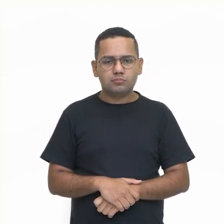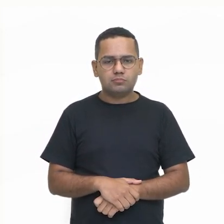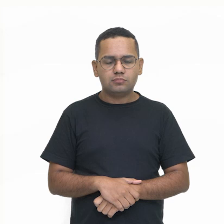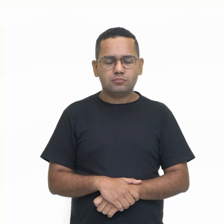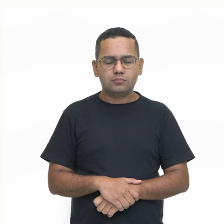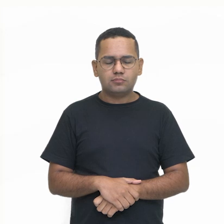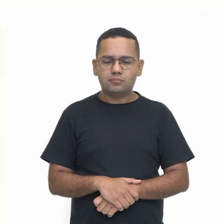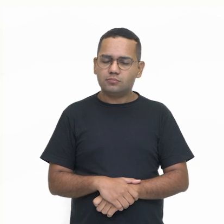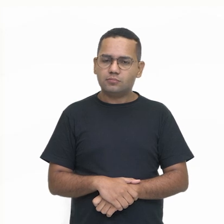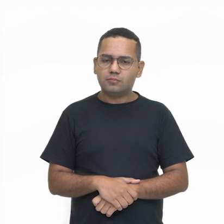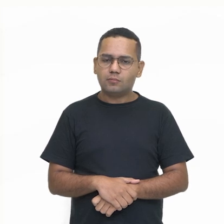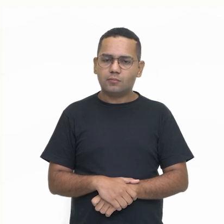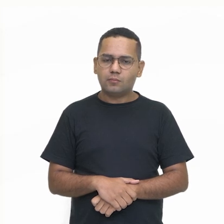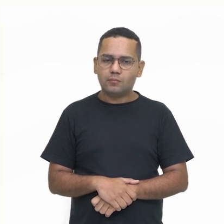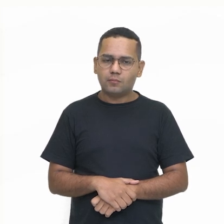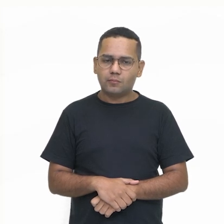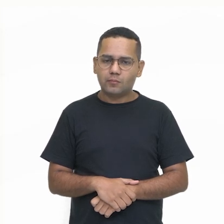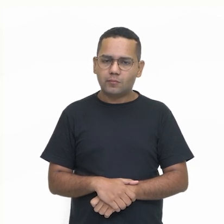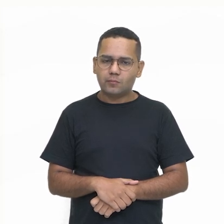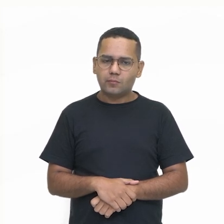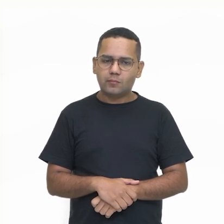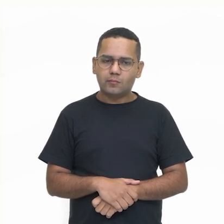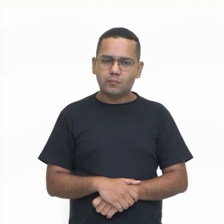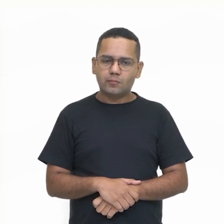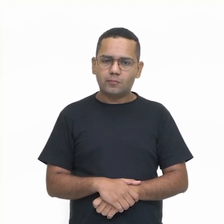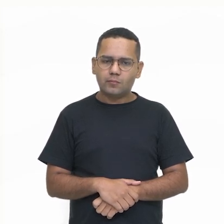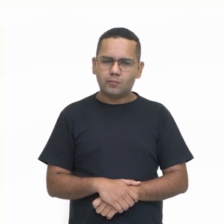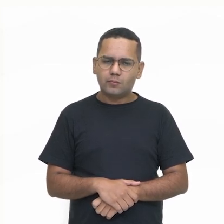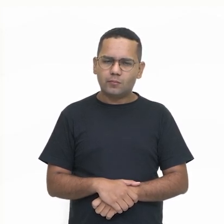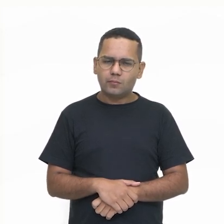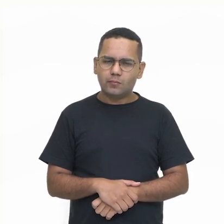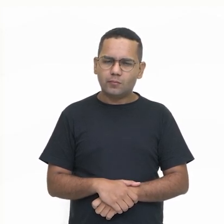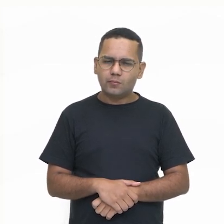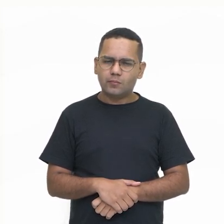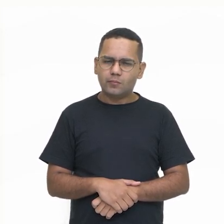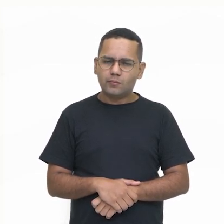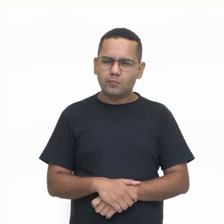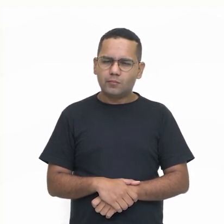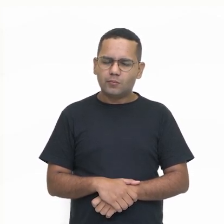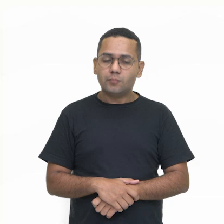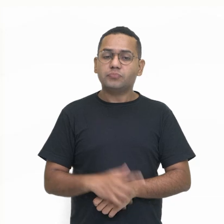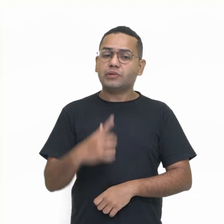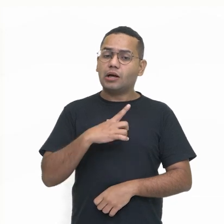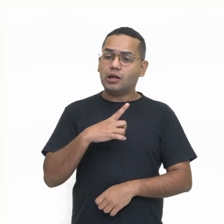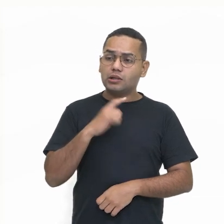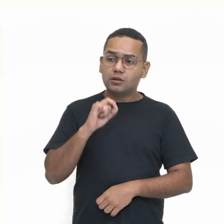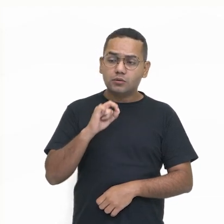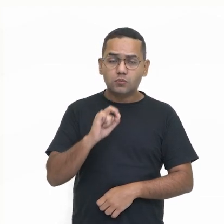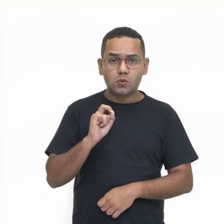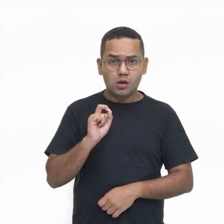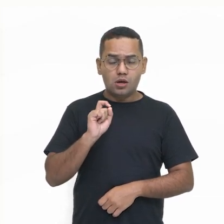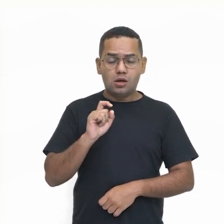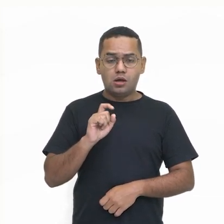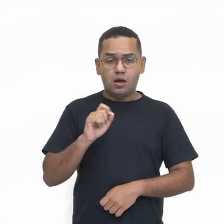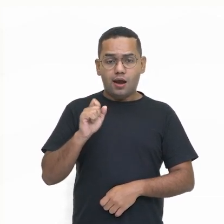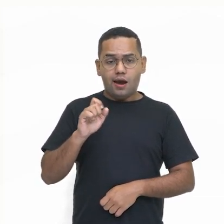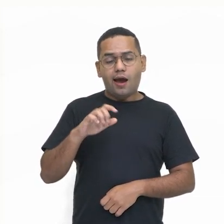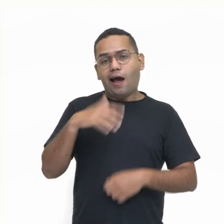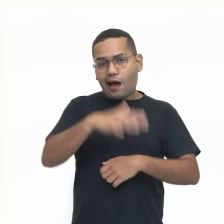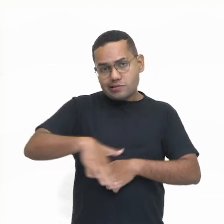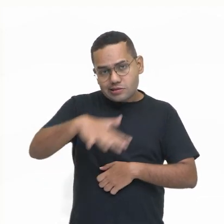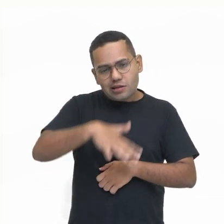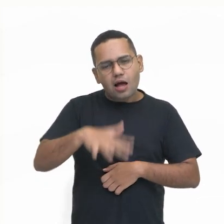corpos dóceis, submissos, governáveis. Olha só, isso é muito forte, tá?